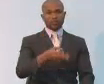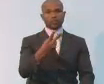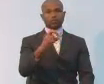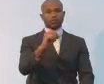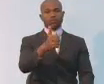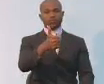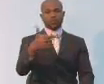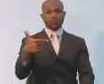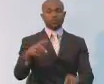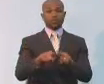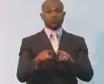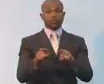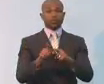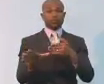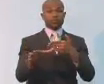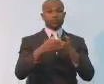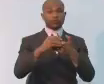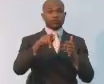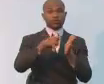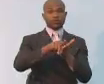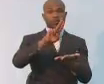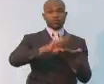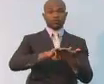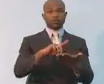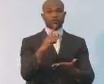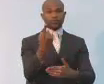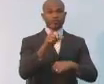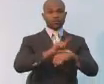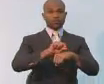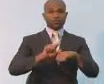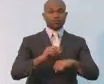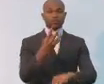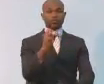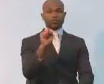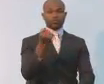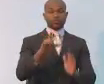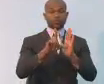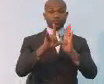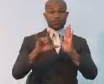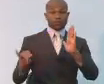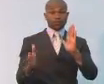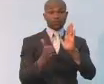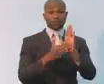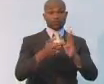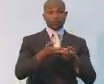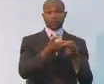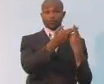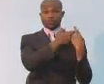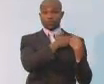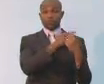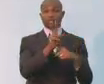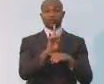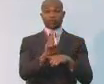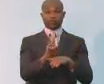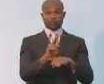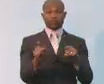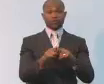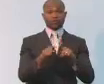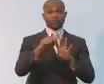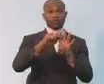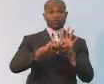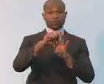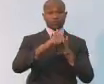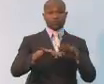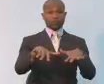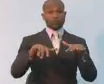5351/2012. Em cumprimento ao disposto no parágrafo único do artigo 48 da Lei de Responsabilidade Fiscal, o calendário das